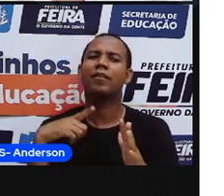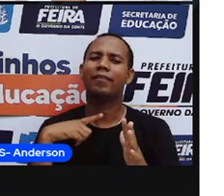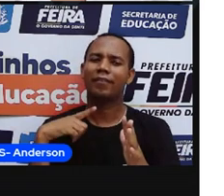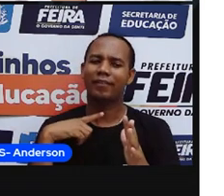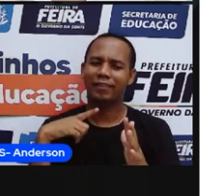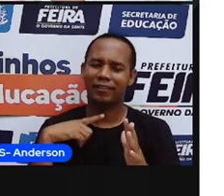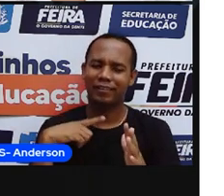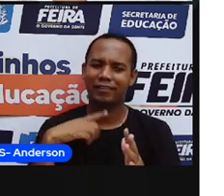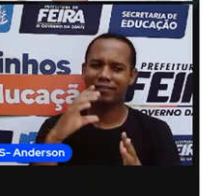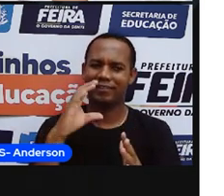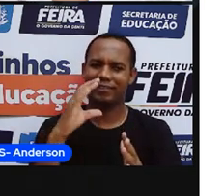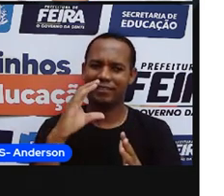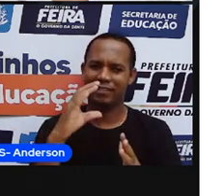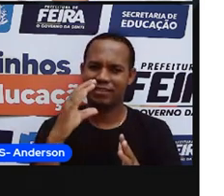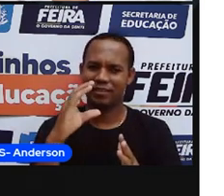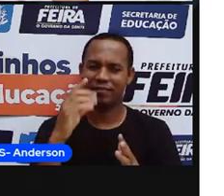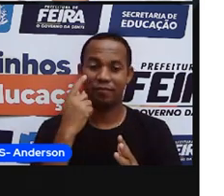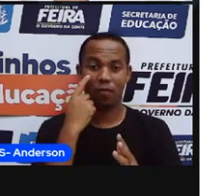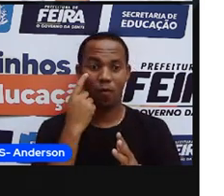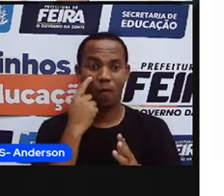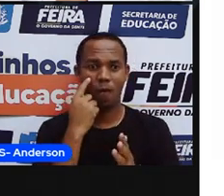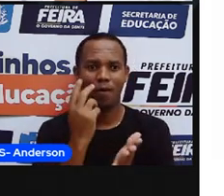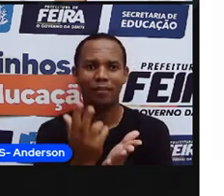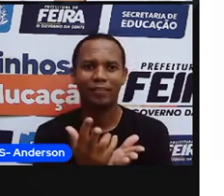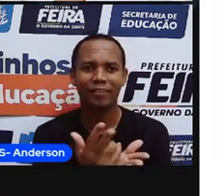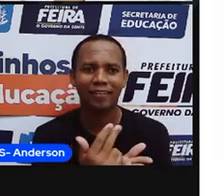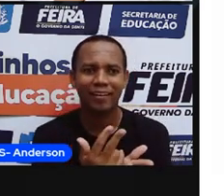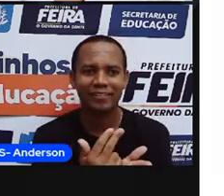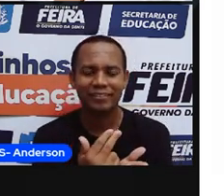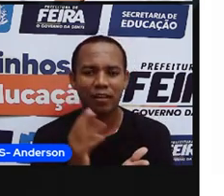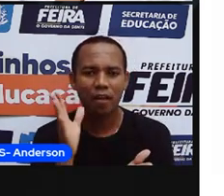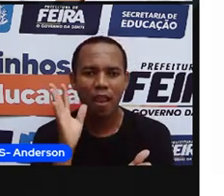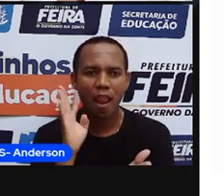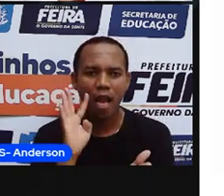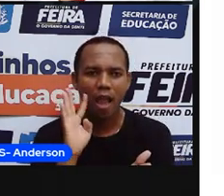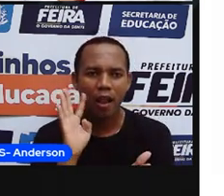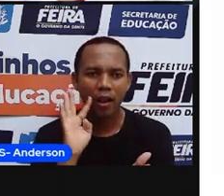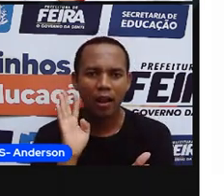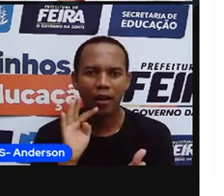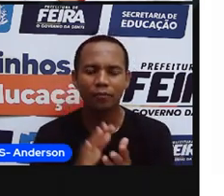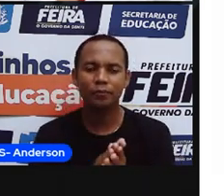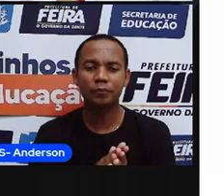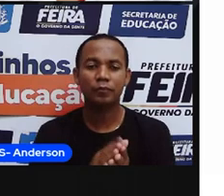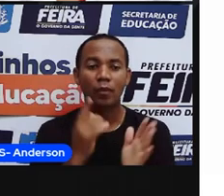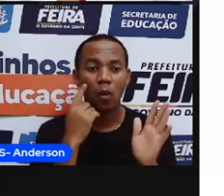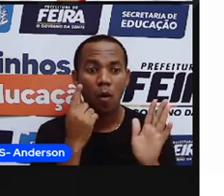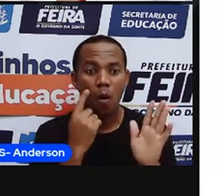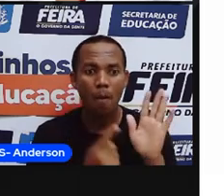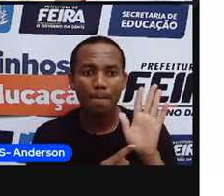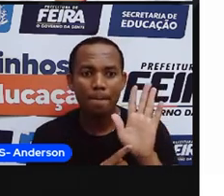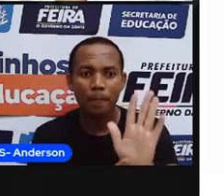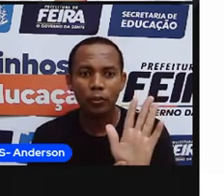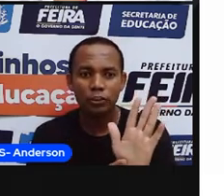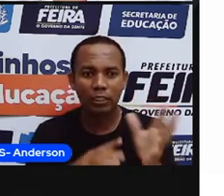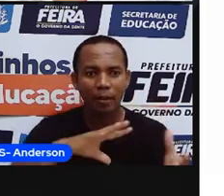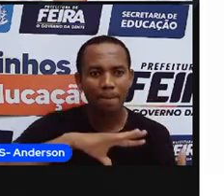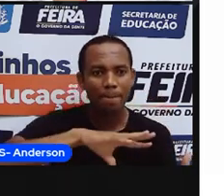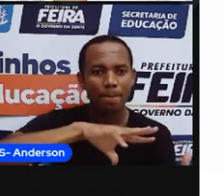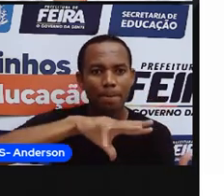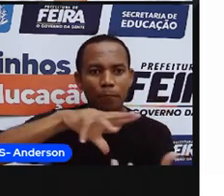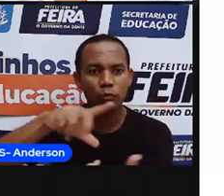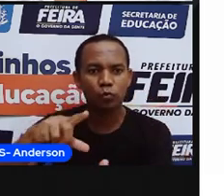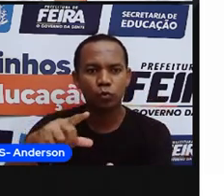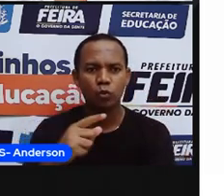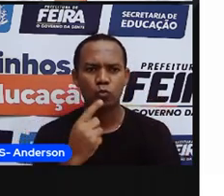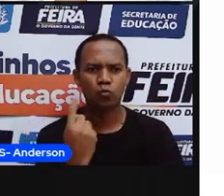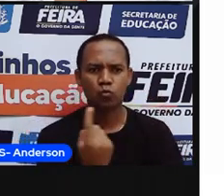científica para tudo isso. Olha que imagem bacana. Essa imagem é para mostrar que o planeta Terra, ele não está sozinho